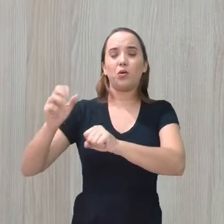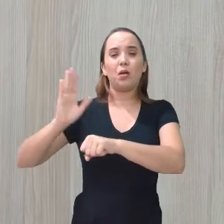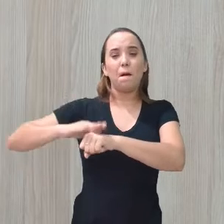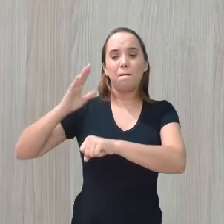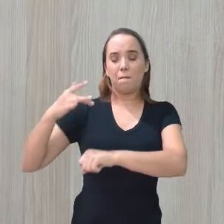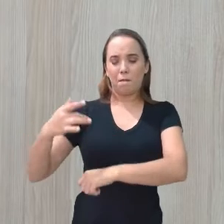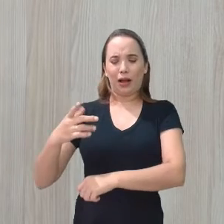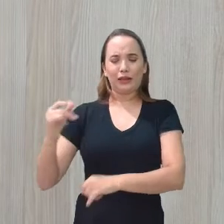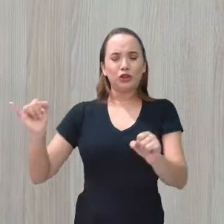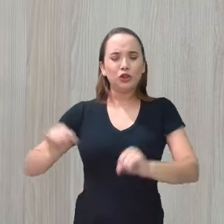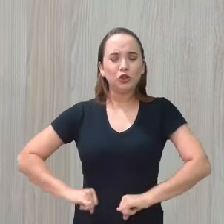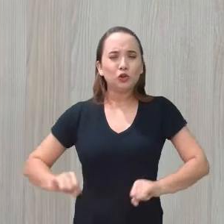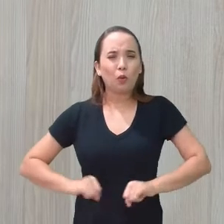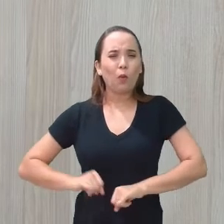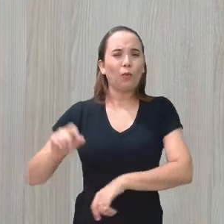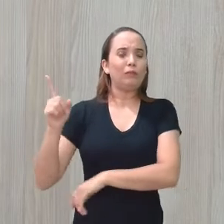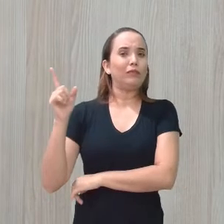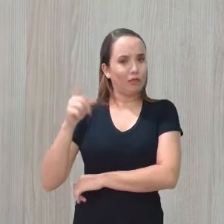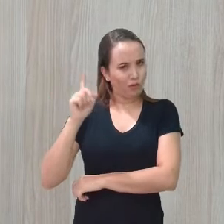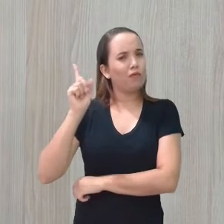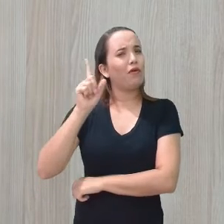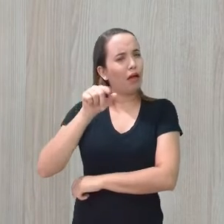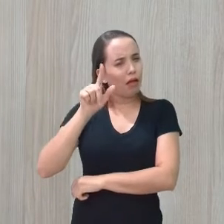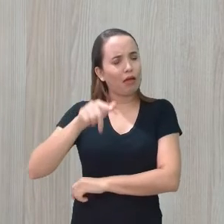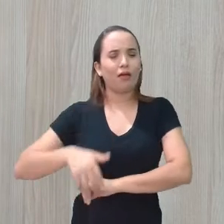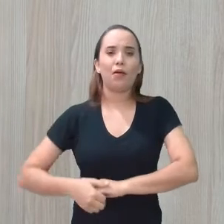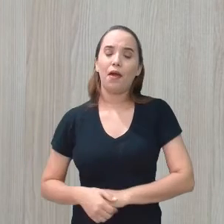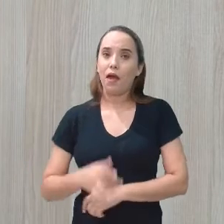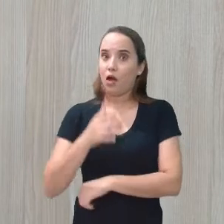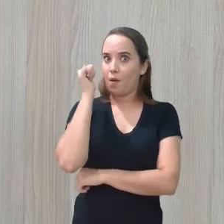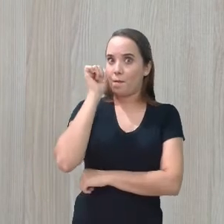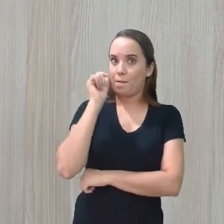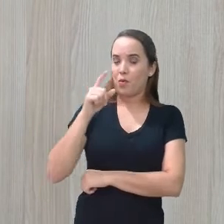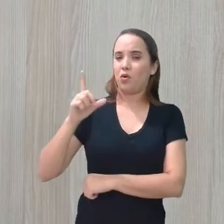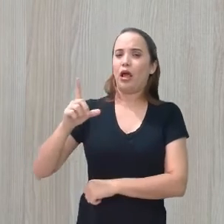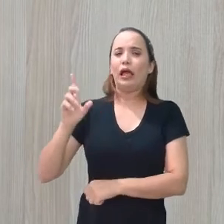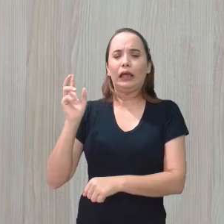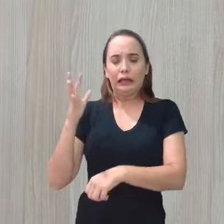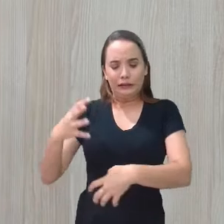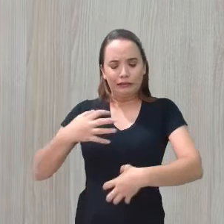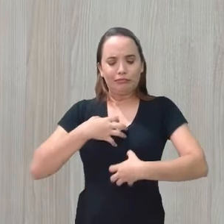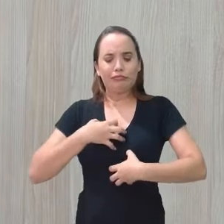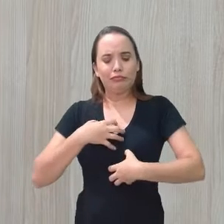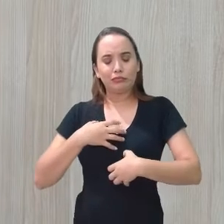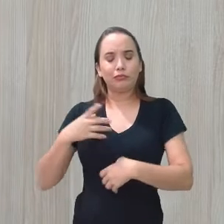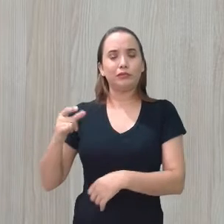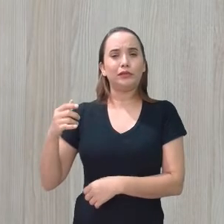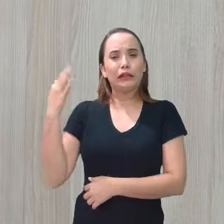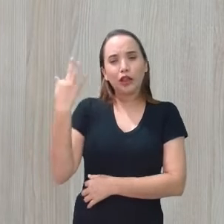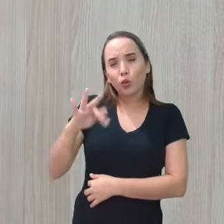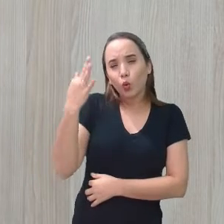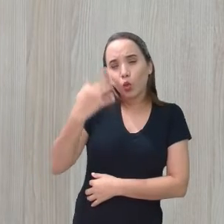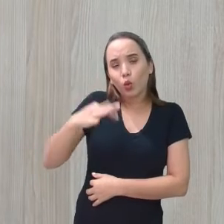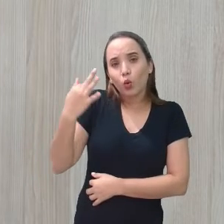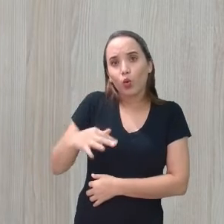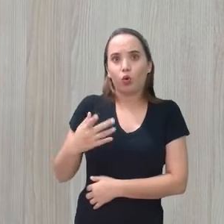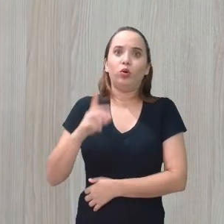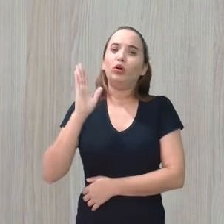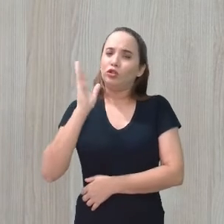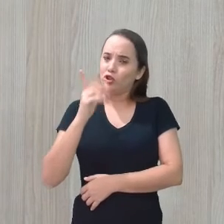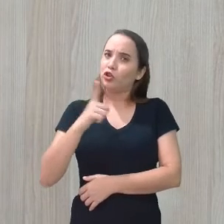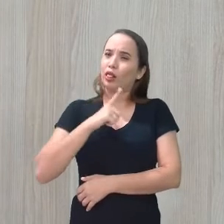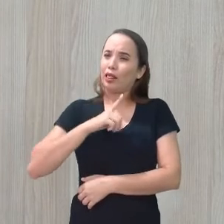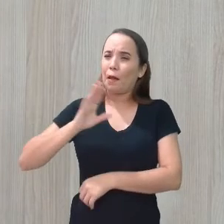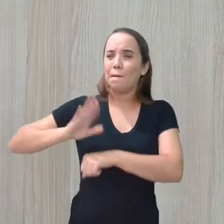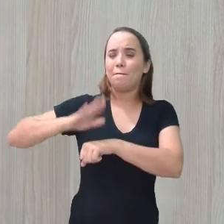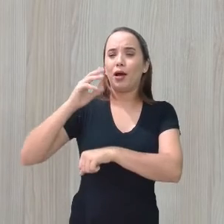idade, mas as pessoas sofrem muito com isso. As mulheres sofrem muito e já atinge mais de 2 milhões de mulheres